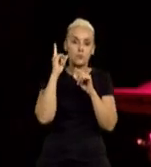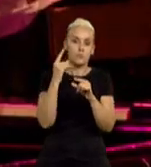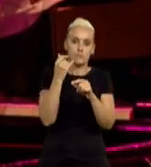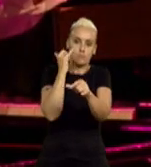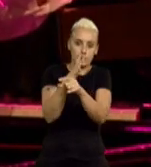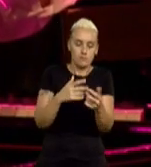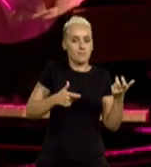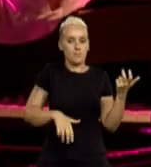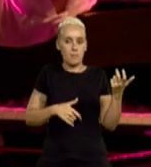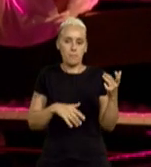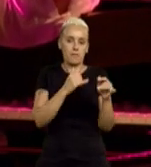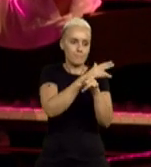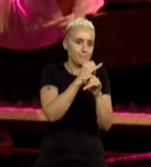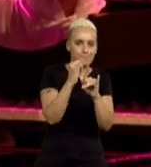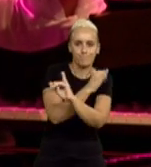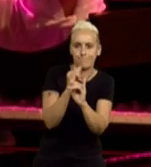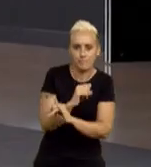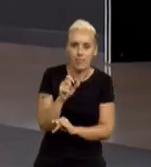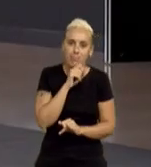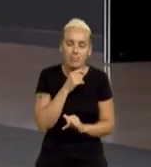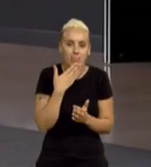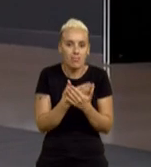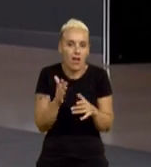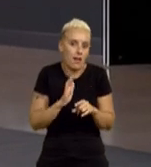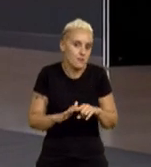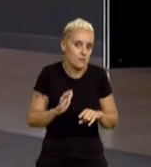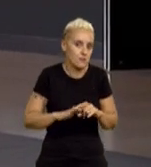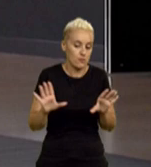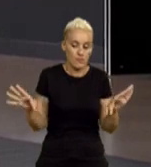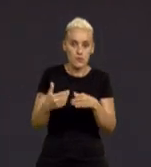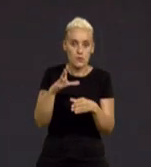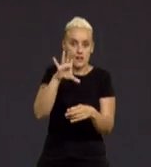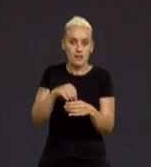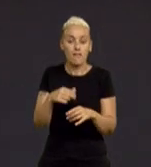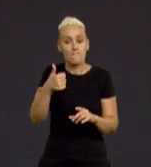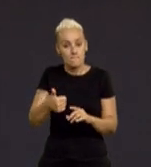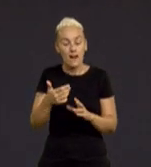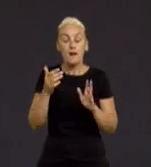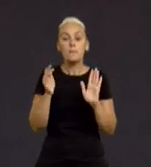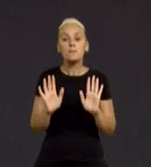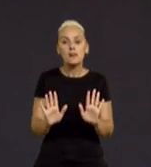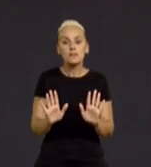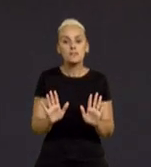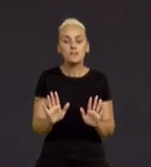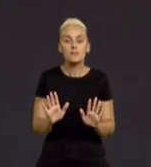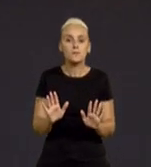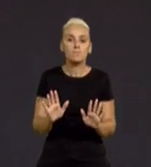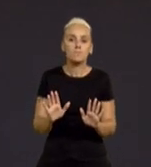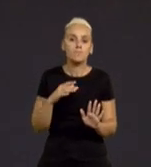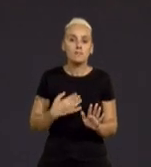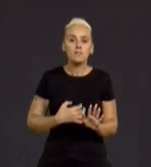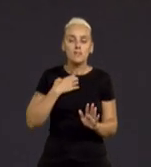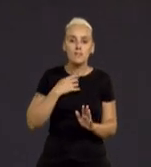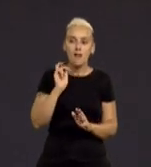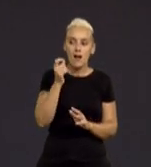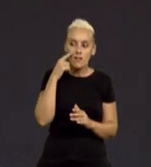baixo, o Lisboa não sei o quê, pronto. Temos essa mais-valia na banda, o que é bom. Claro que não sentimos que estes